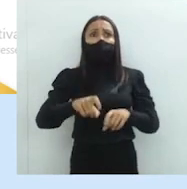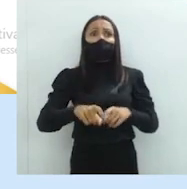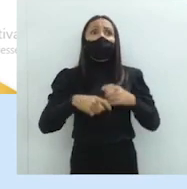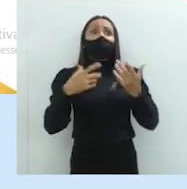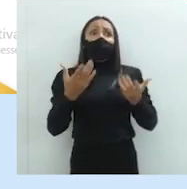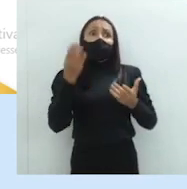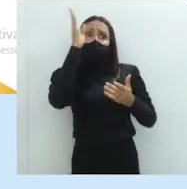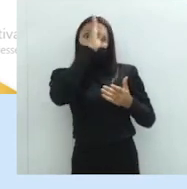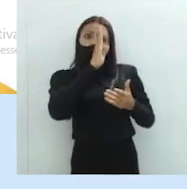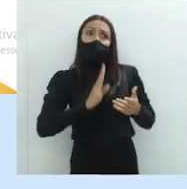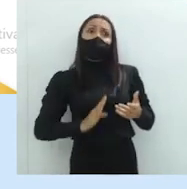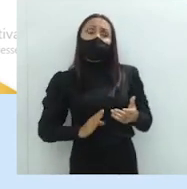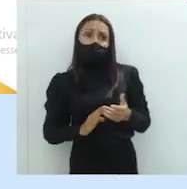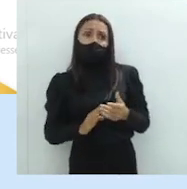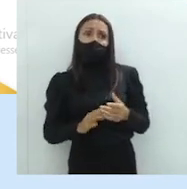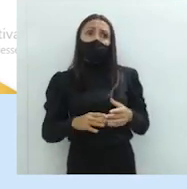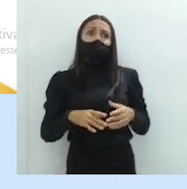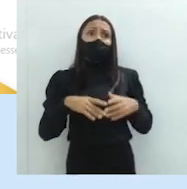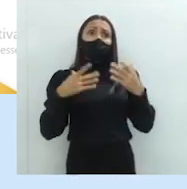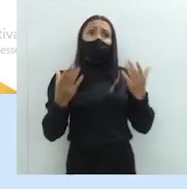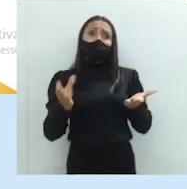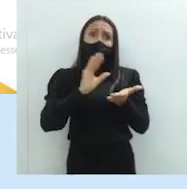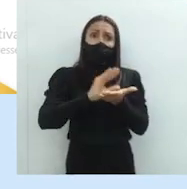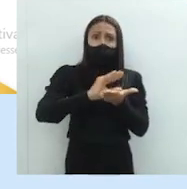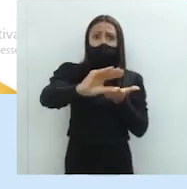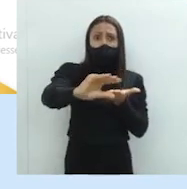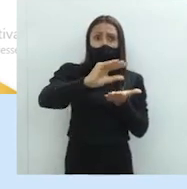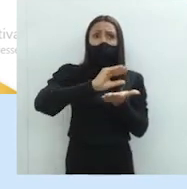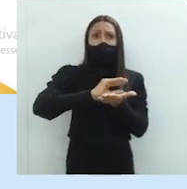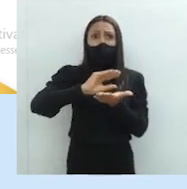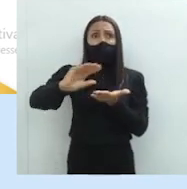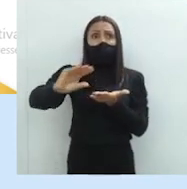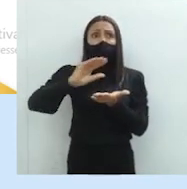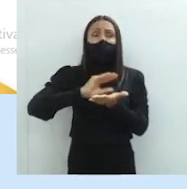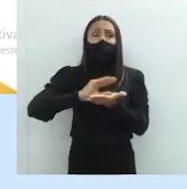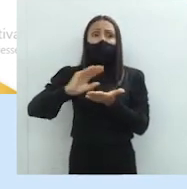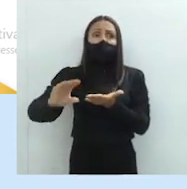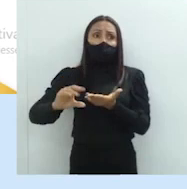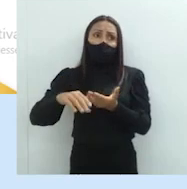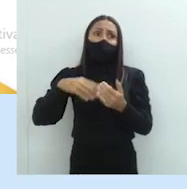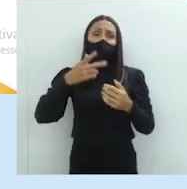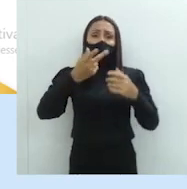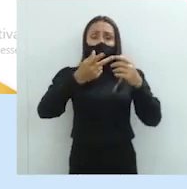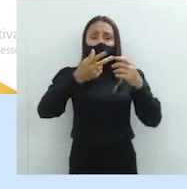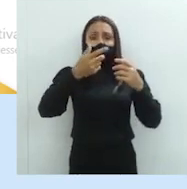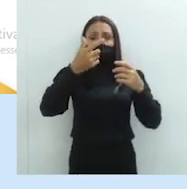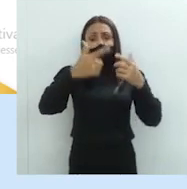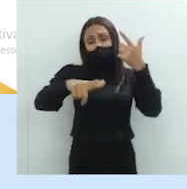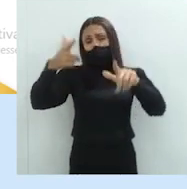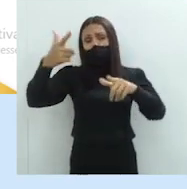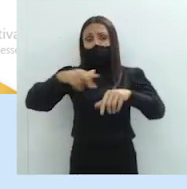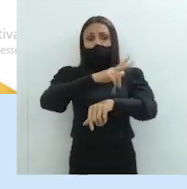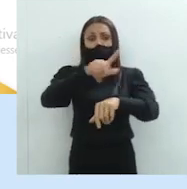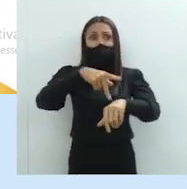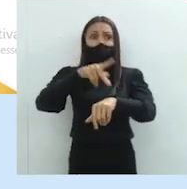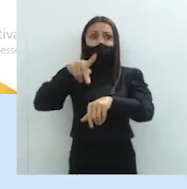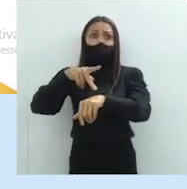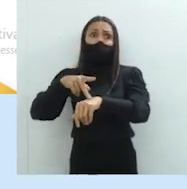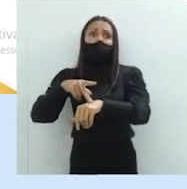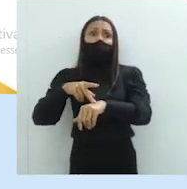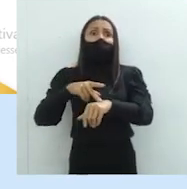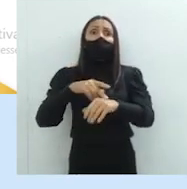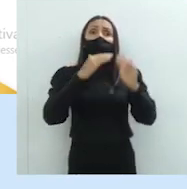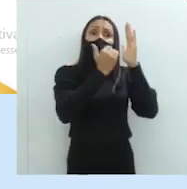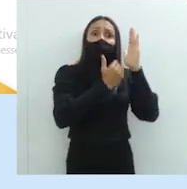Brasil, devido aos empréstimos que foram tomados em outros países, aumentou a sua dívida externa